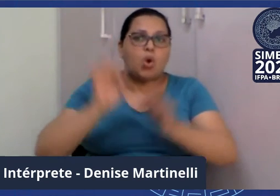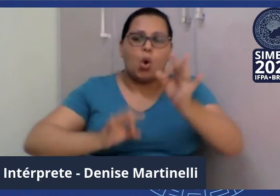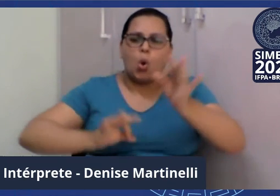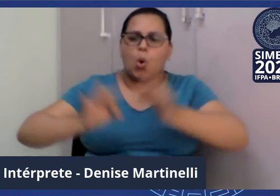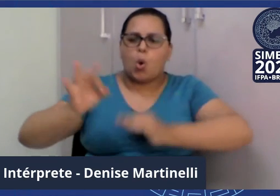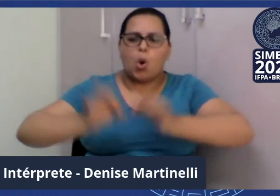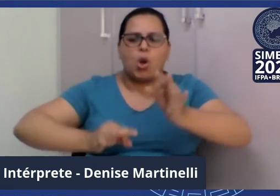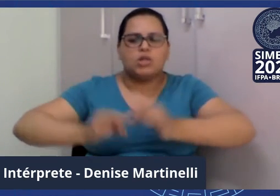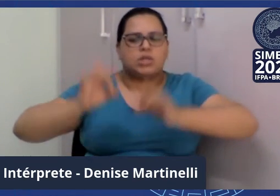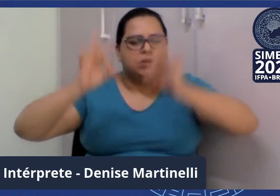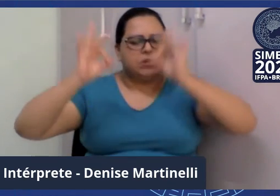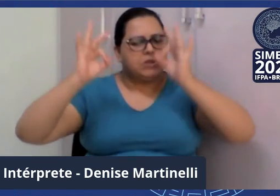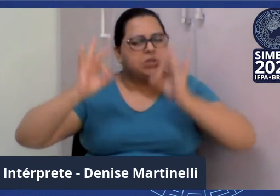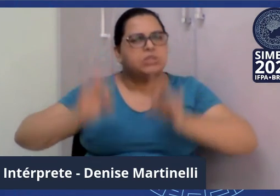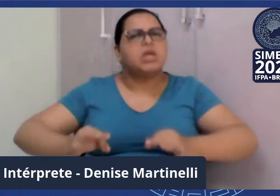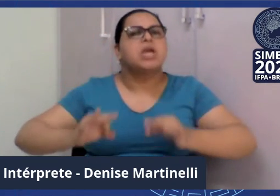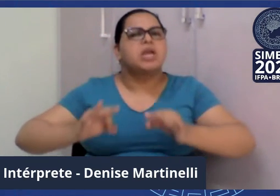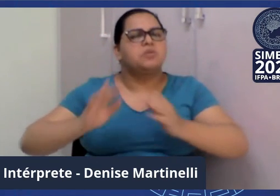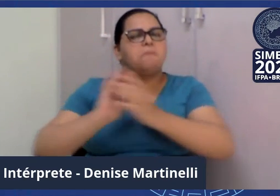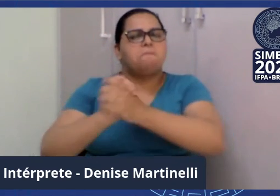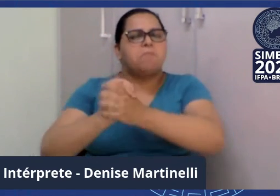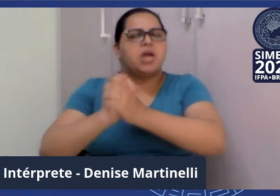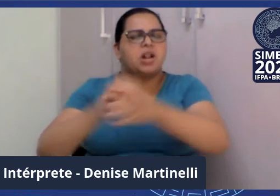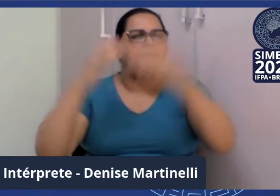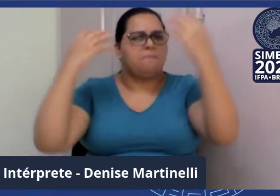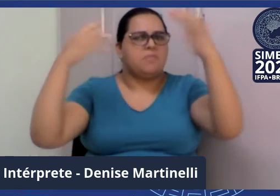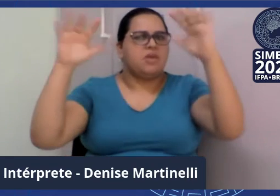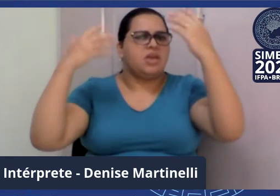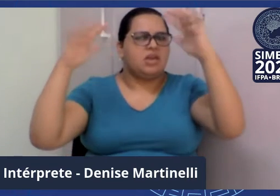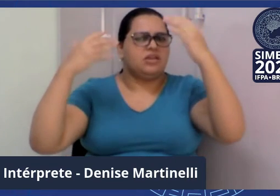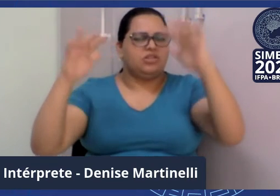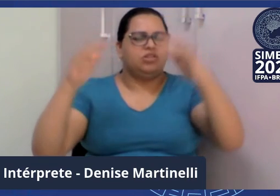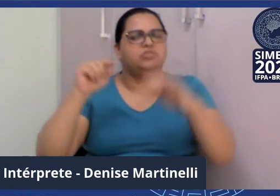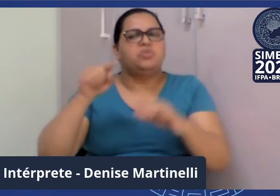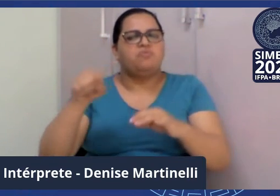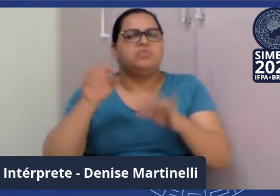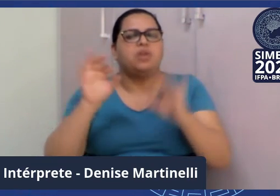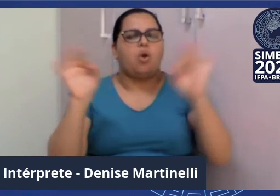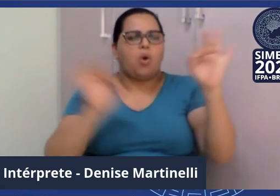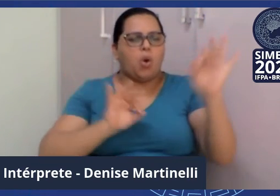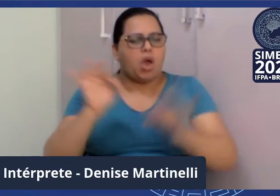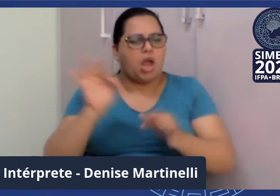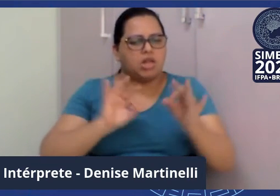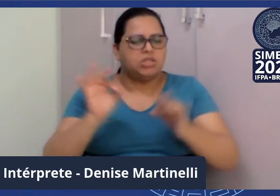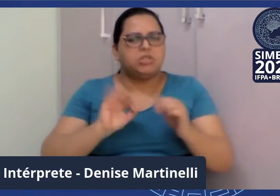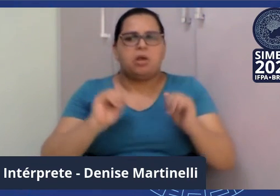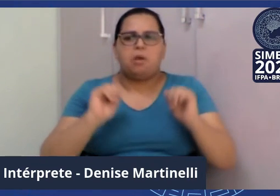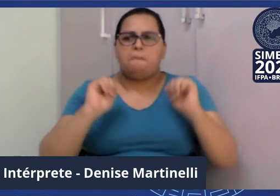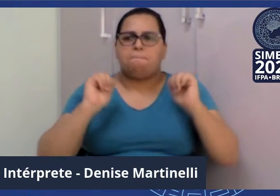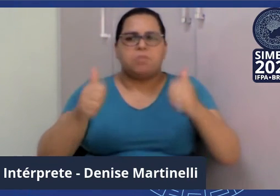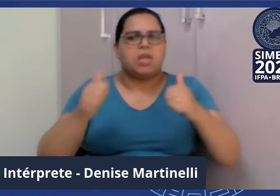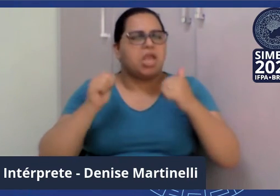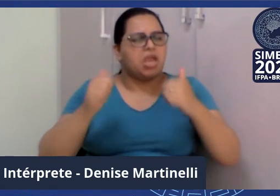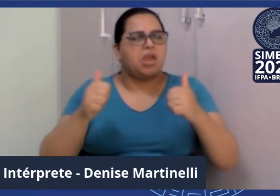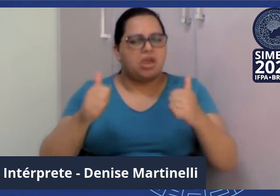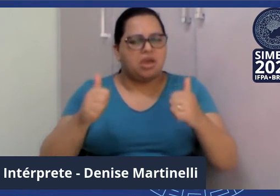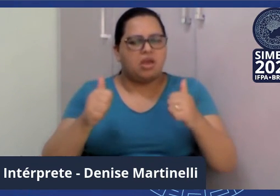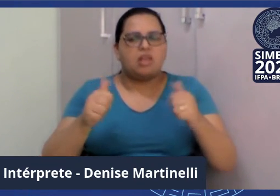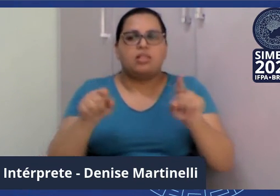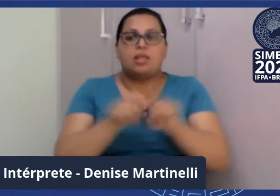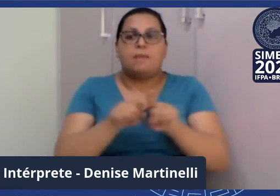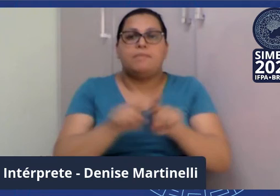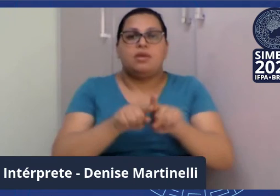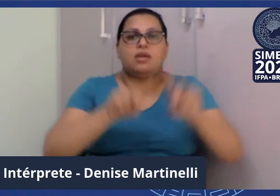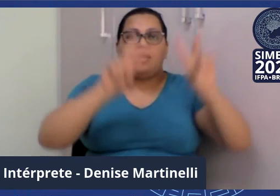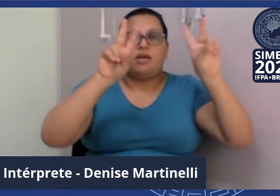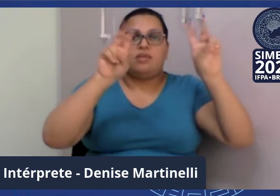pelo alto nível que vocês estão fazendo de organização, escolha dos temas. Repitam. E da próxima